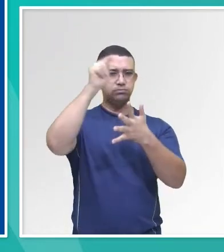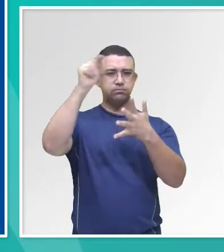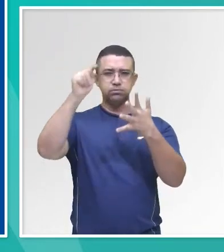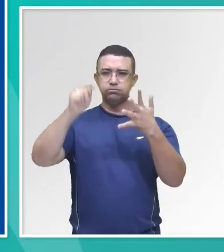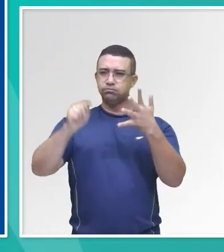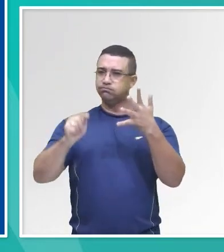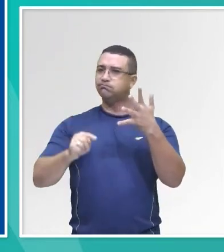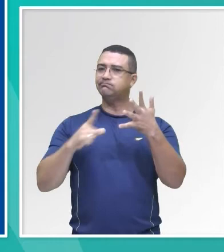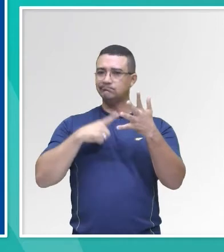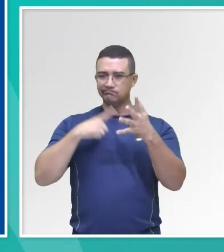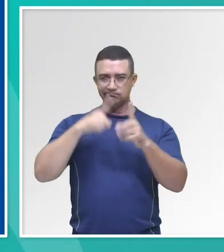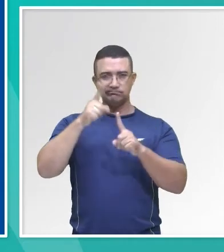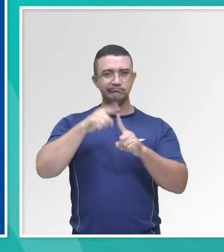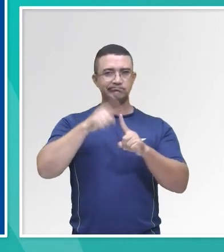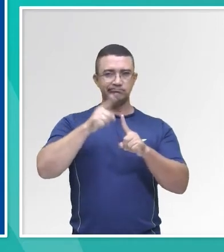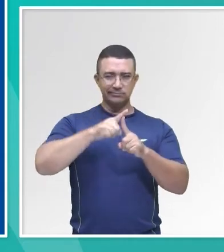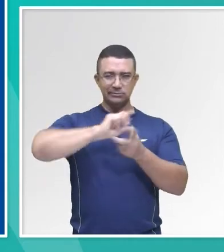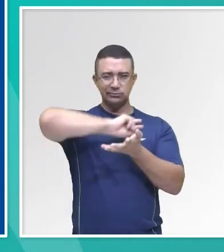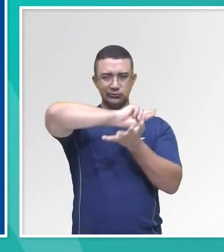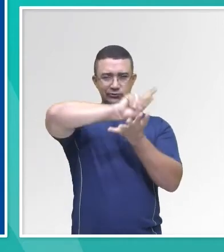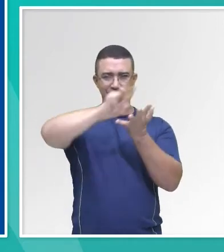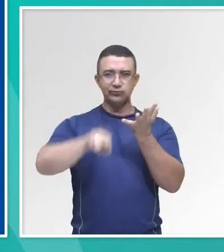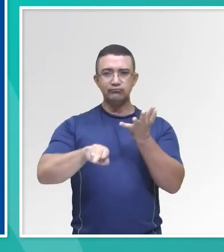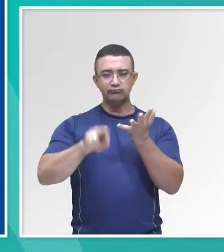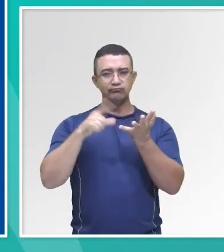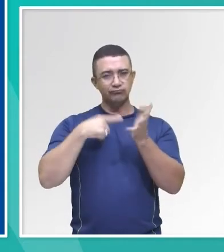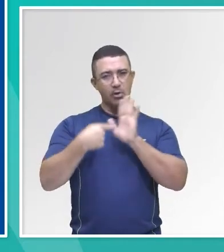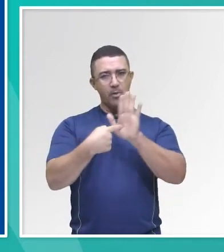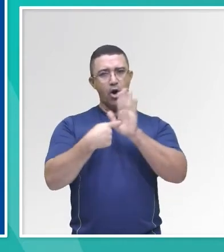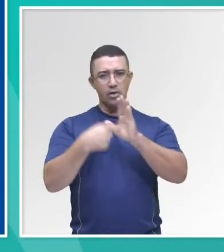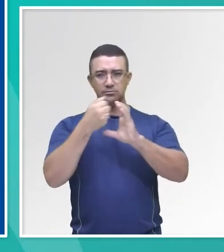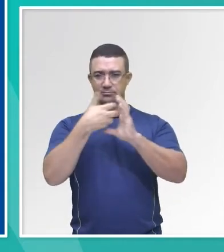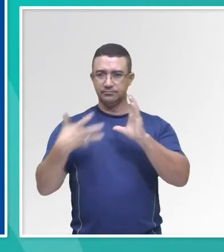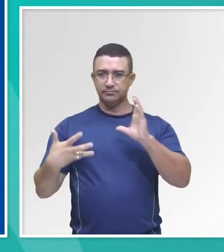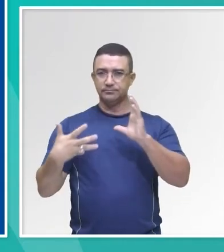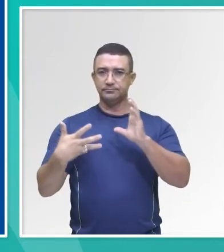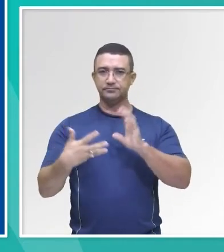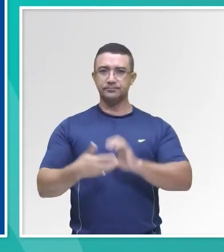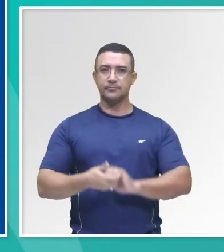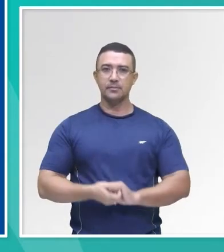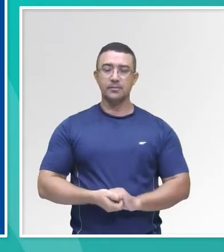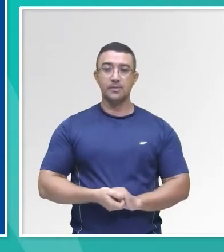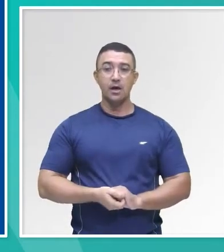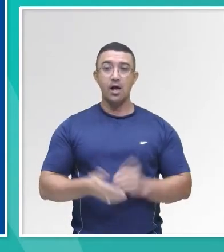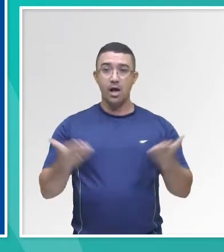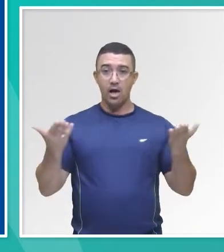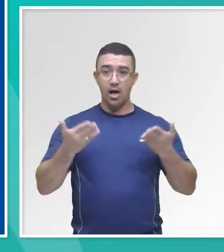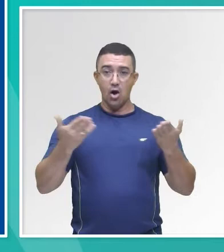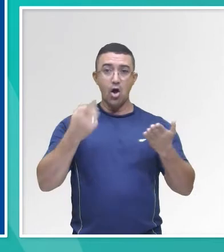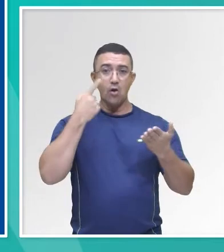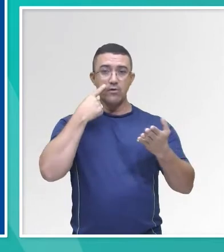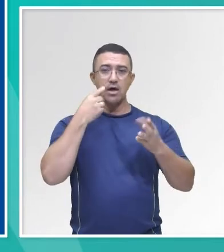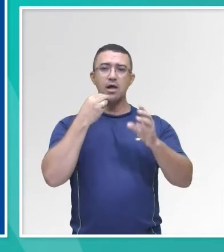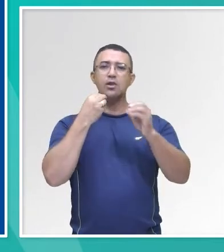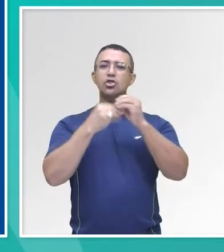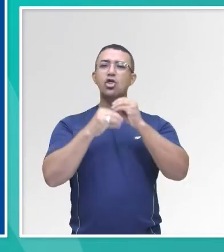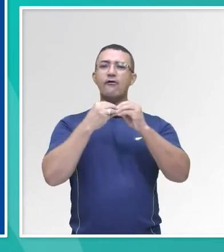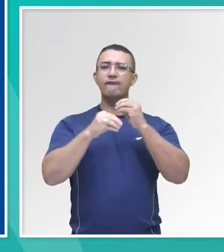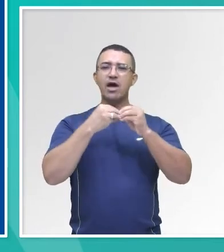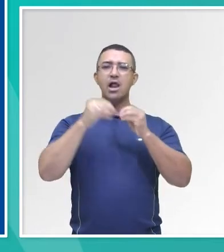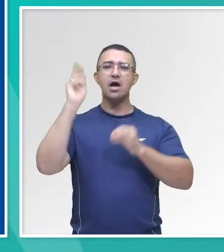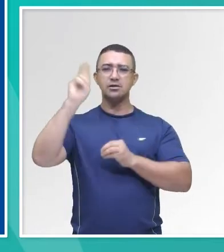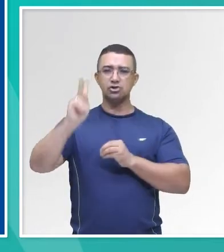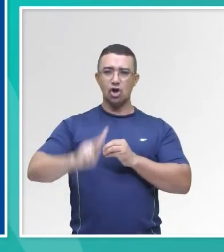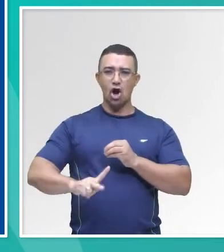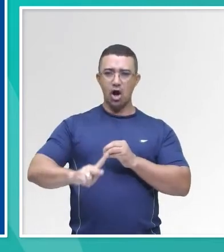de livros, né, que tem essa característica. Vamos falar sobre novela. Novela,